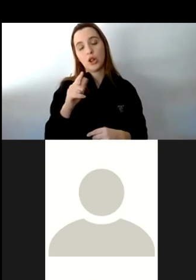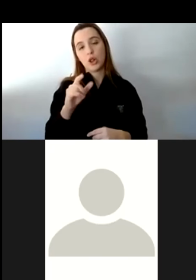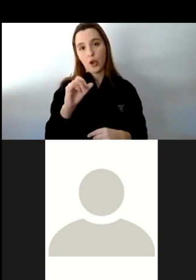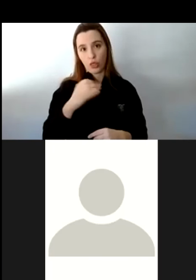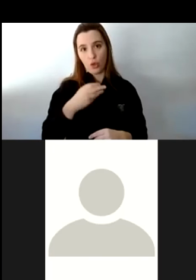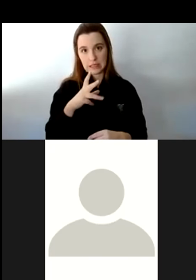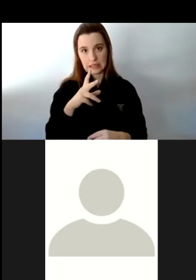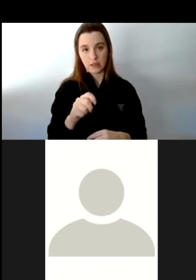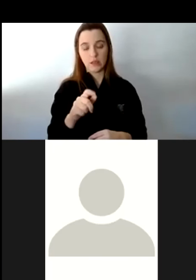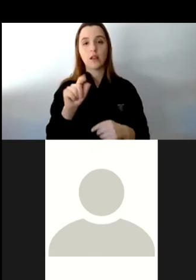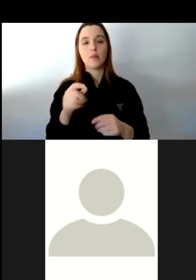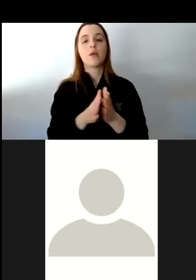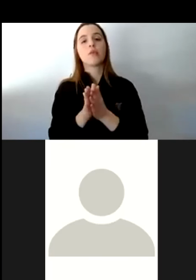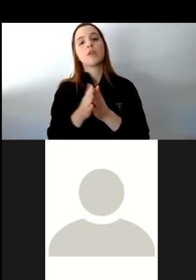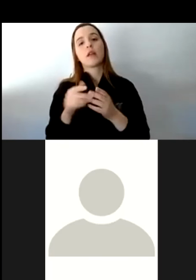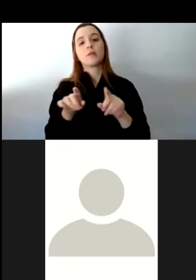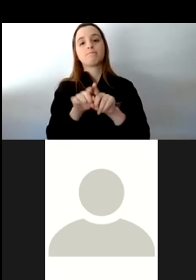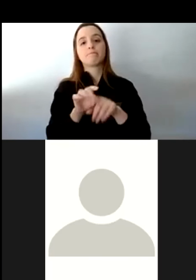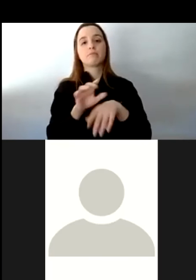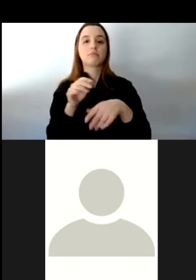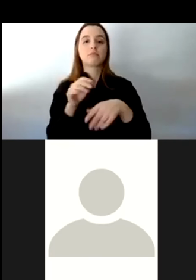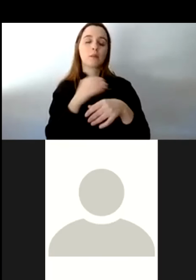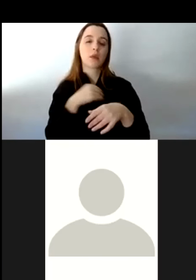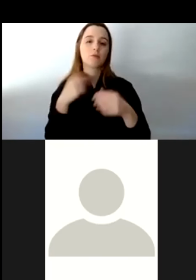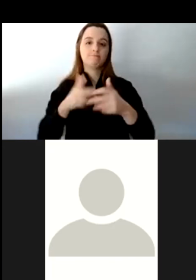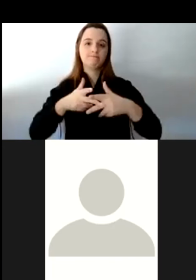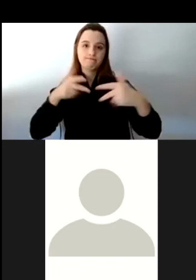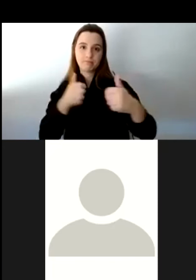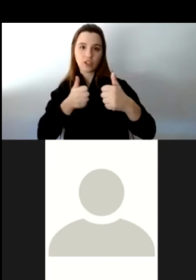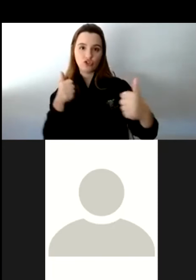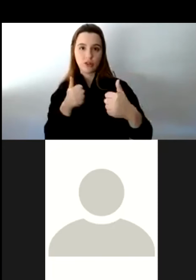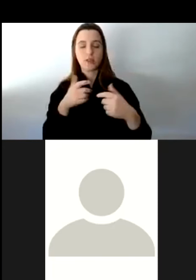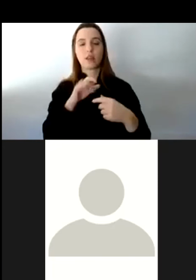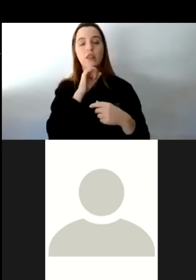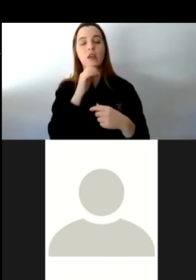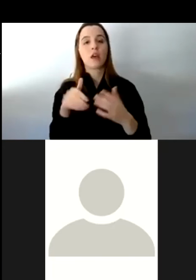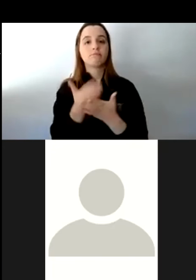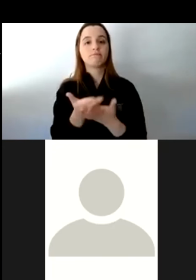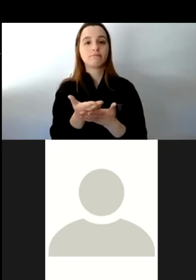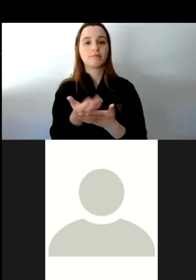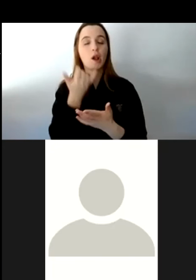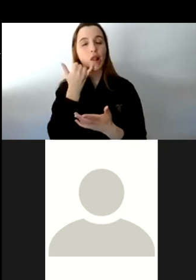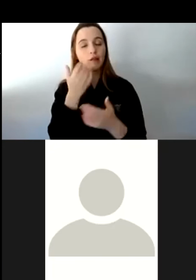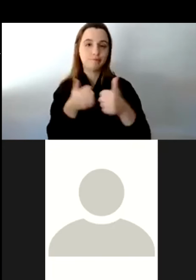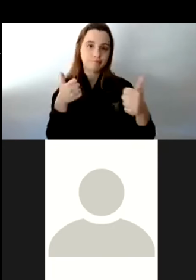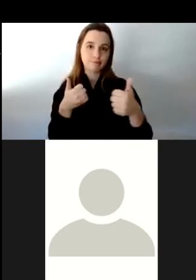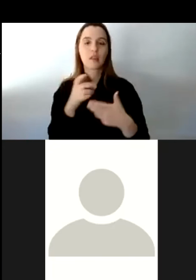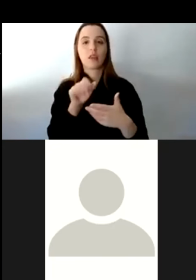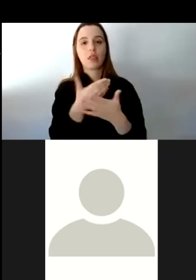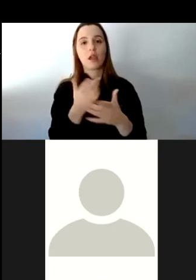pela utilização da telemedicina como um instrumento de auxílio à coordenação de cuidados, a fim de proporcionar uma melhor e